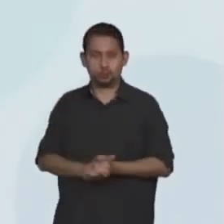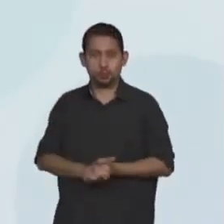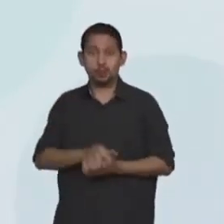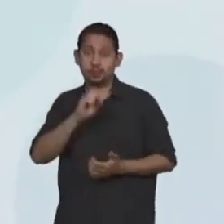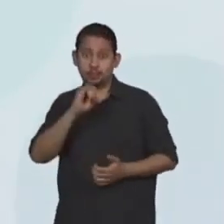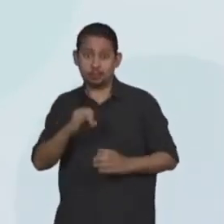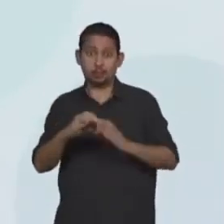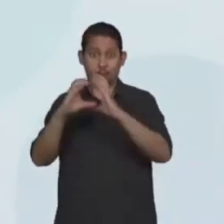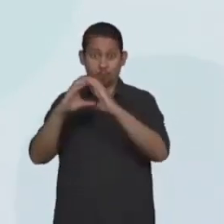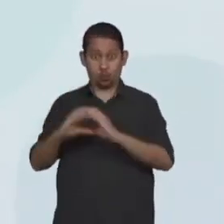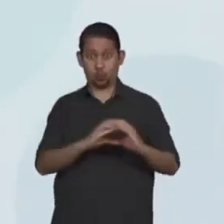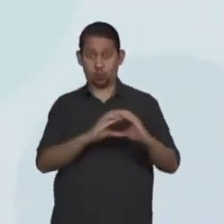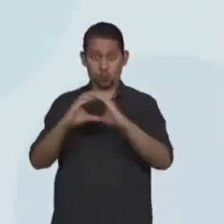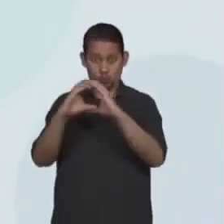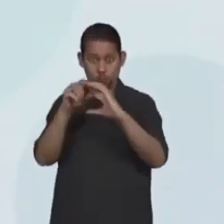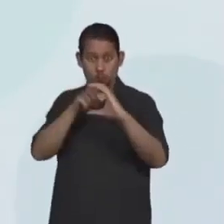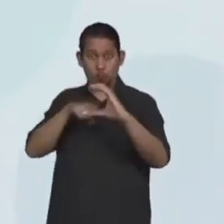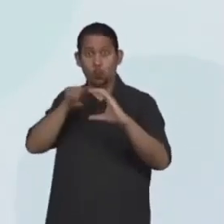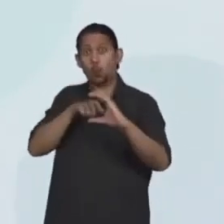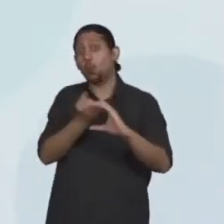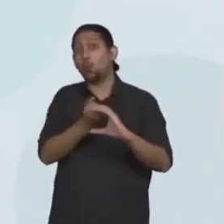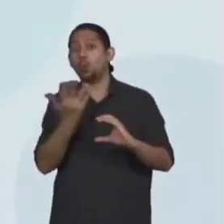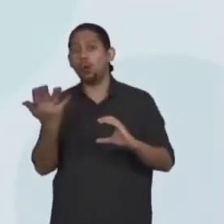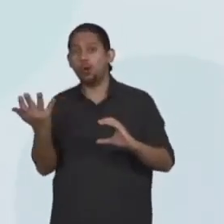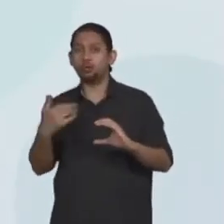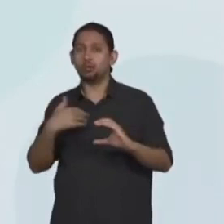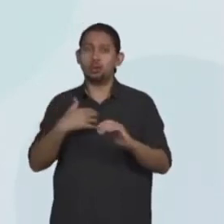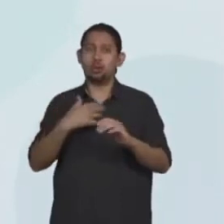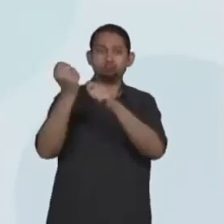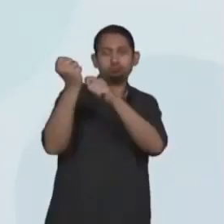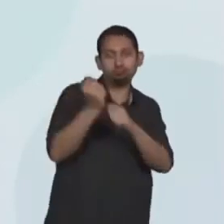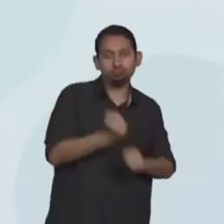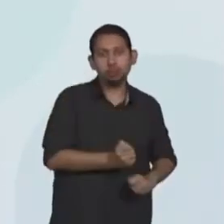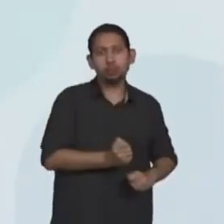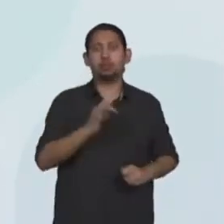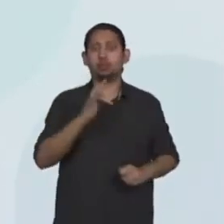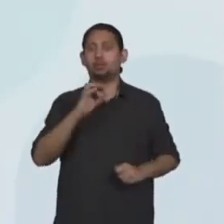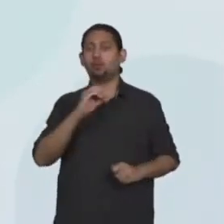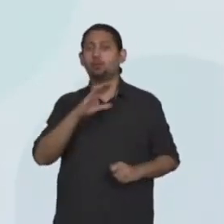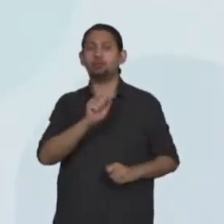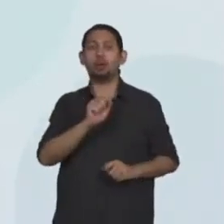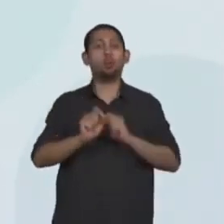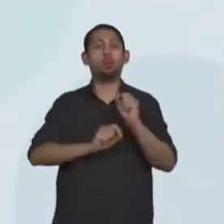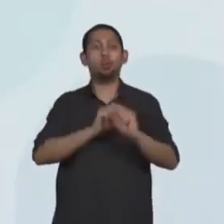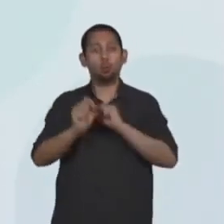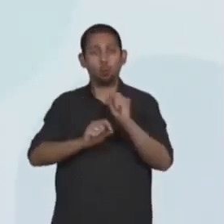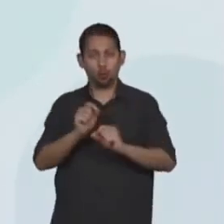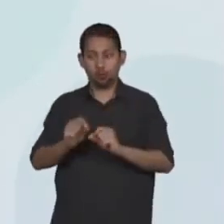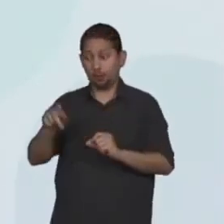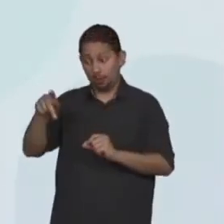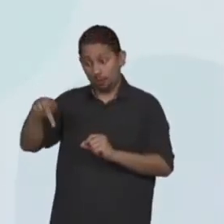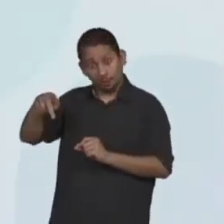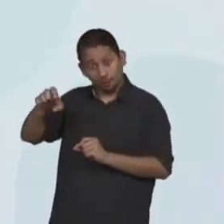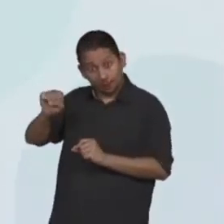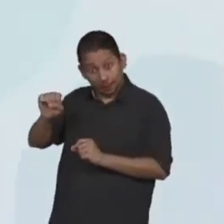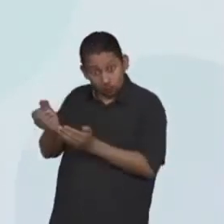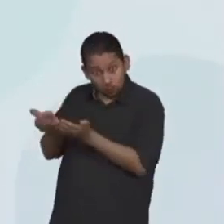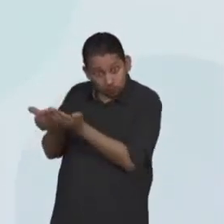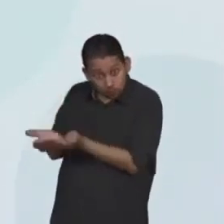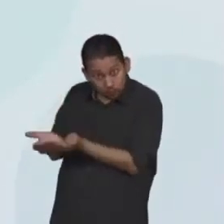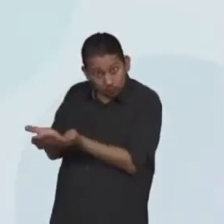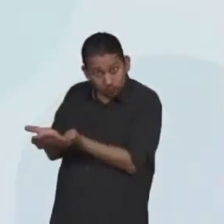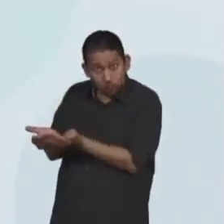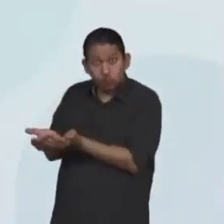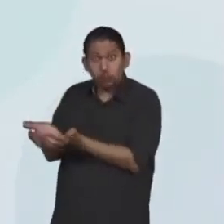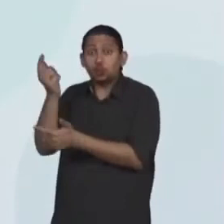móveis, a força que eu vou exercer vai ser igual o peso do objeto